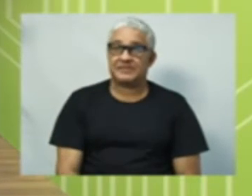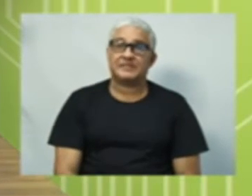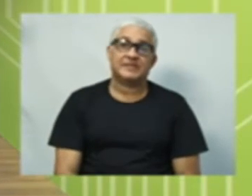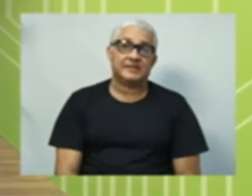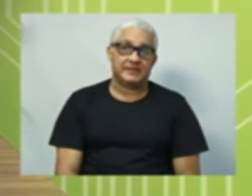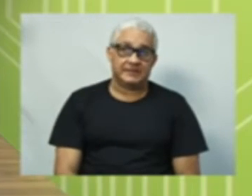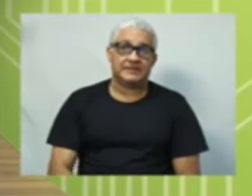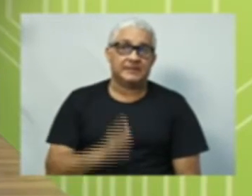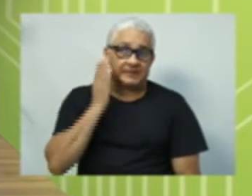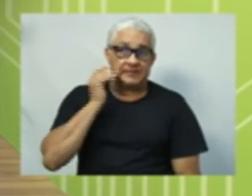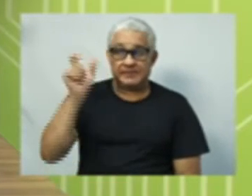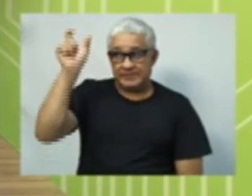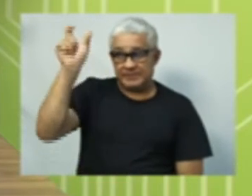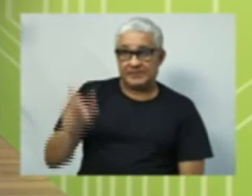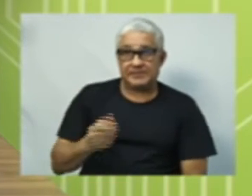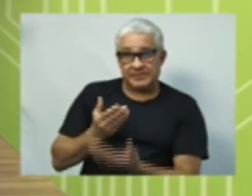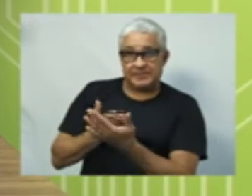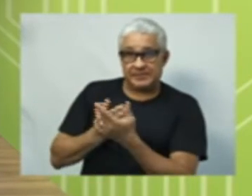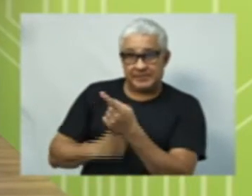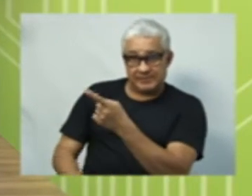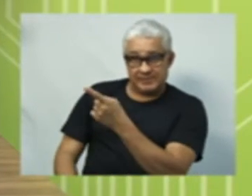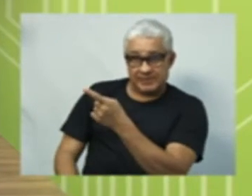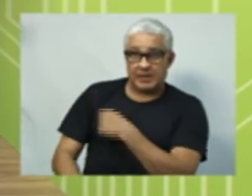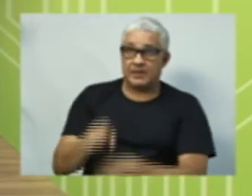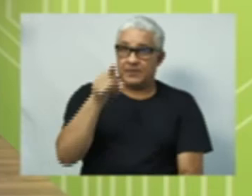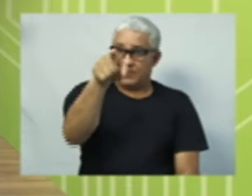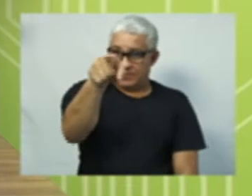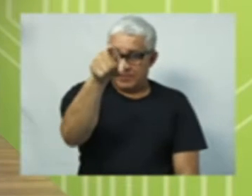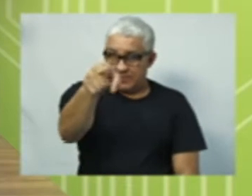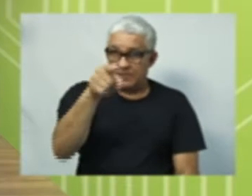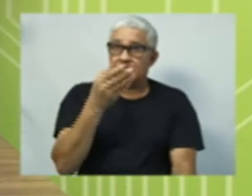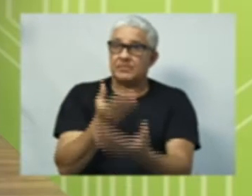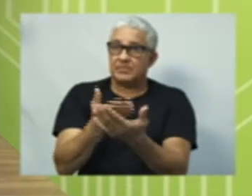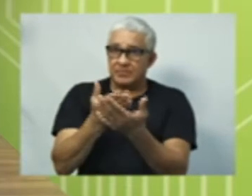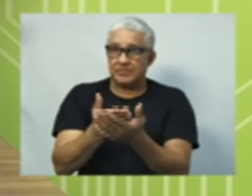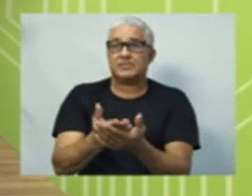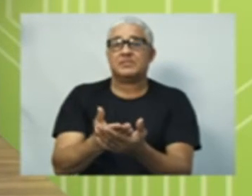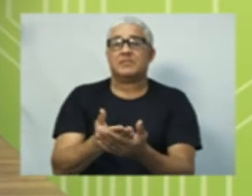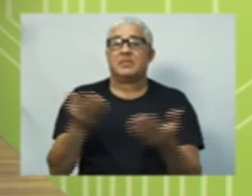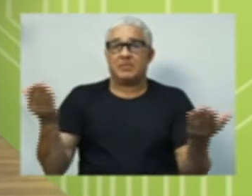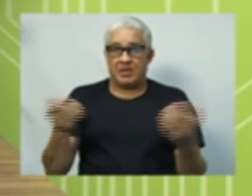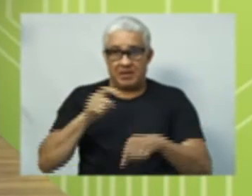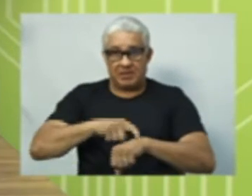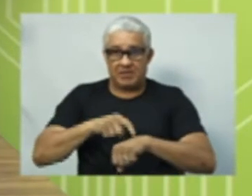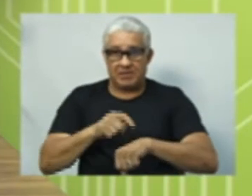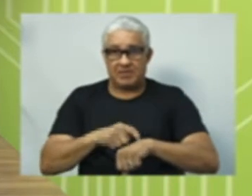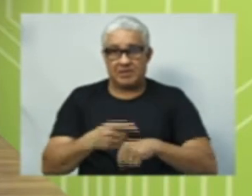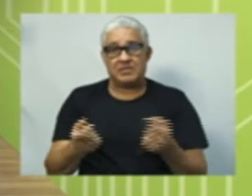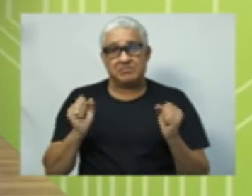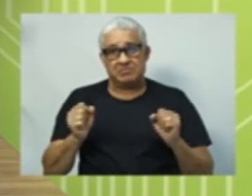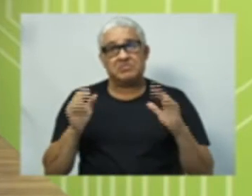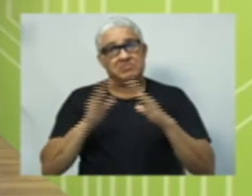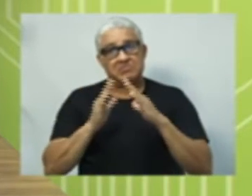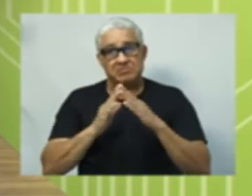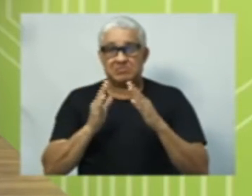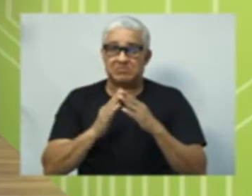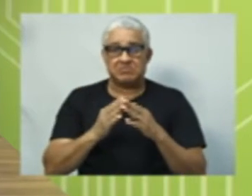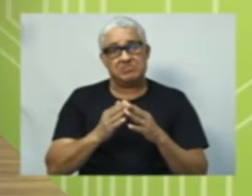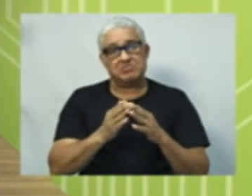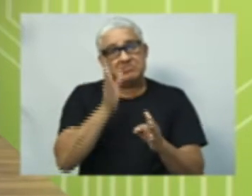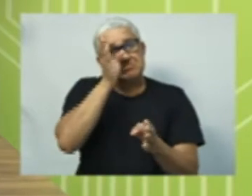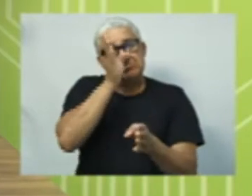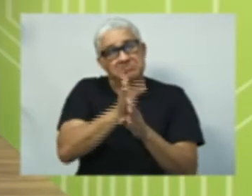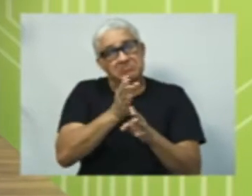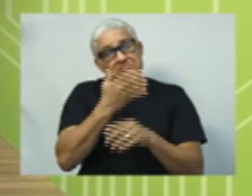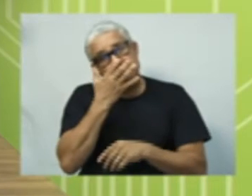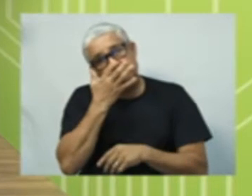Então, sabe quem é aquela pessoazinha que estudou? É vocês aí que estão sentados essa hora da noite, podia estar na sua casa, assistindo a